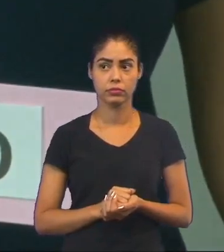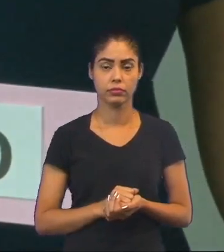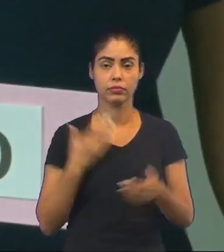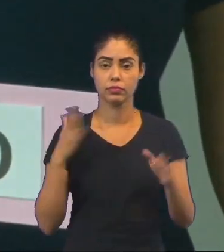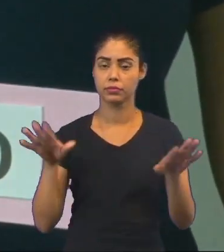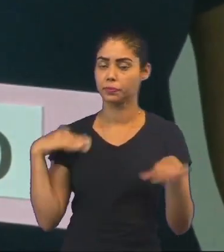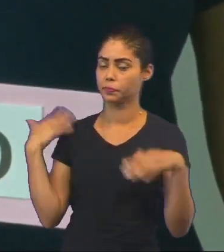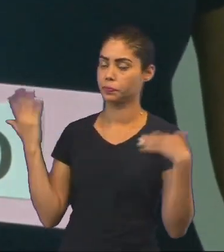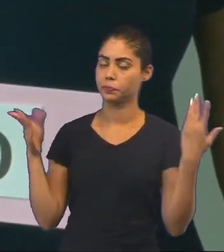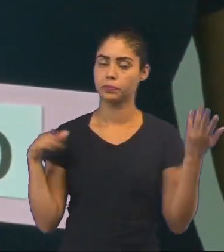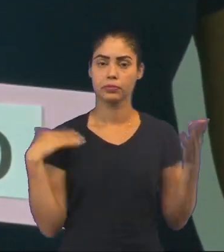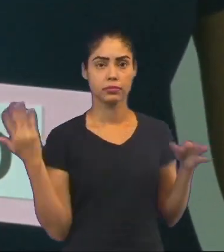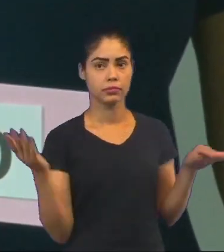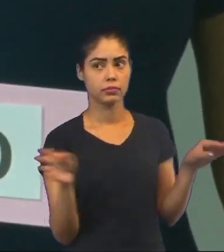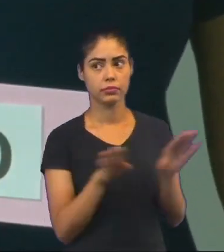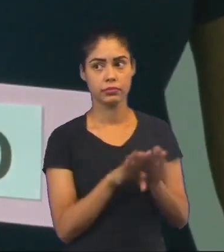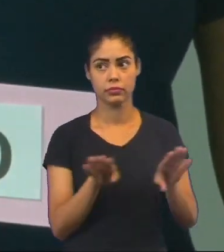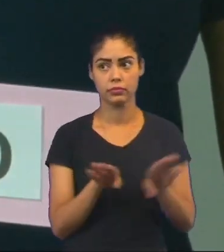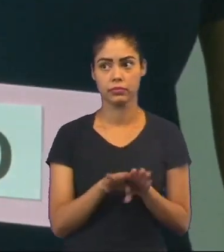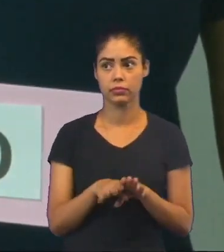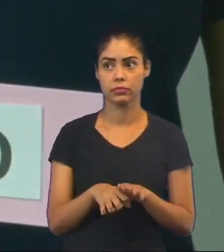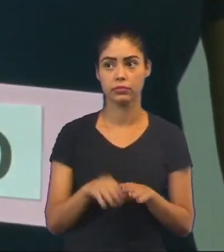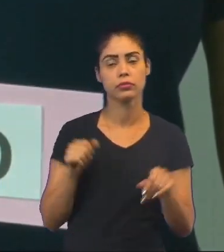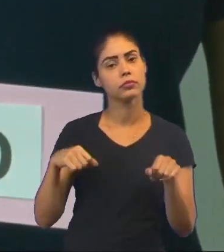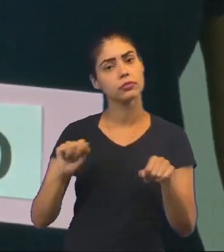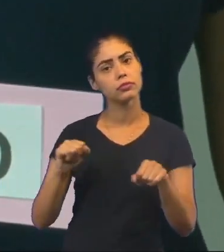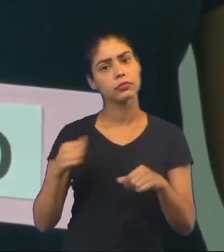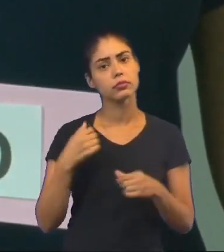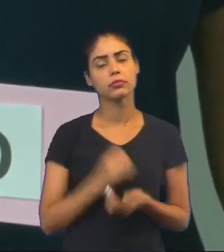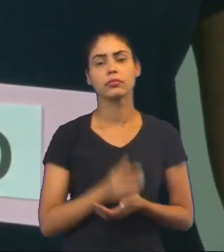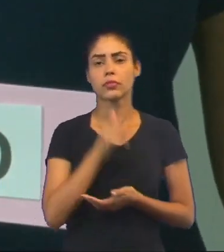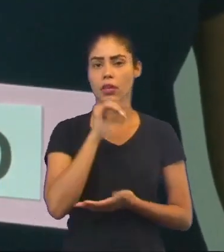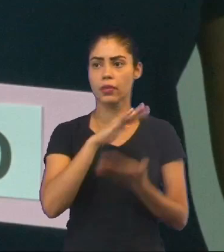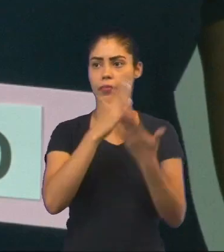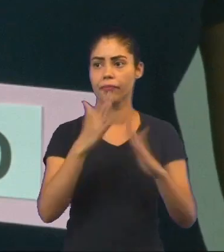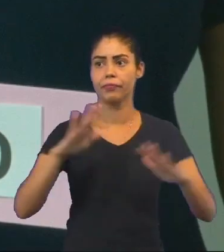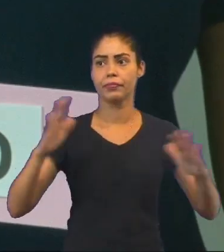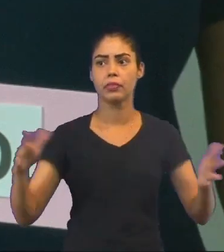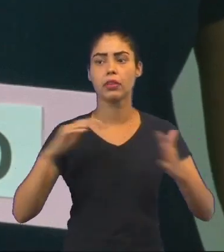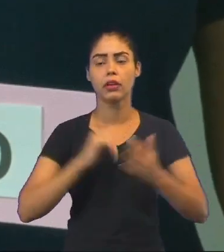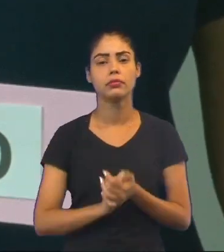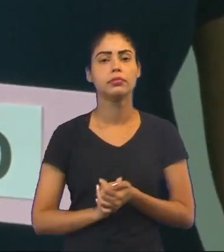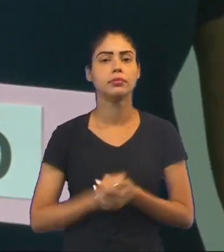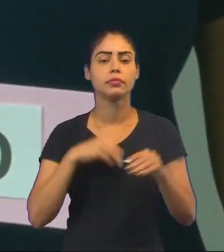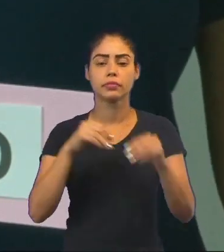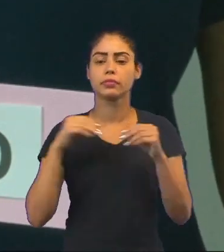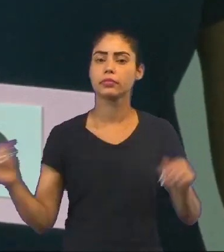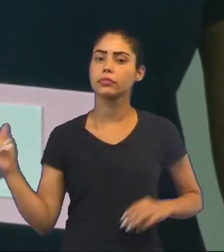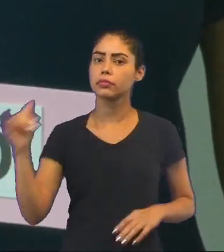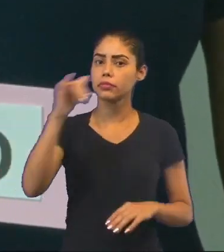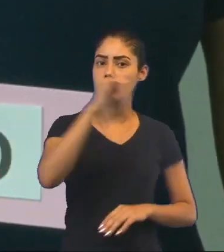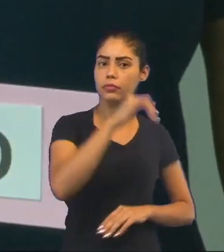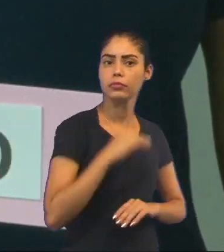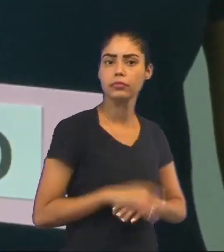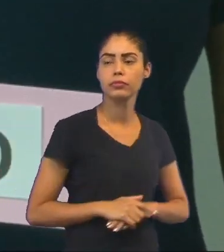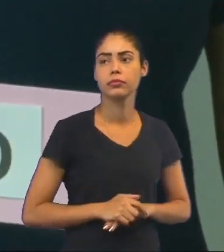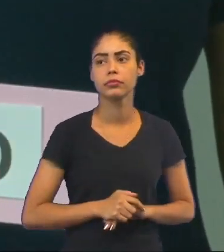Para passeio também. É um meio de transporte aquático, aéreo ou é terrestre?